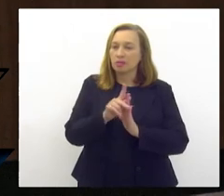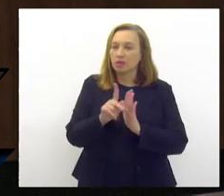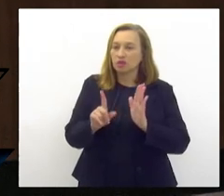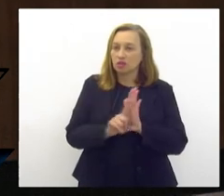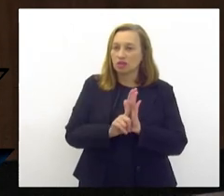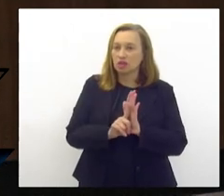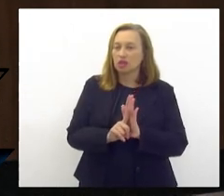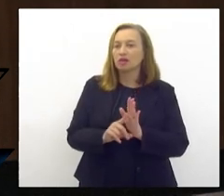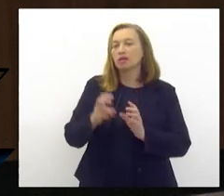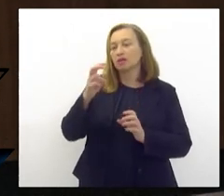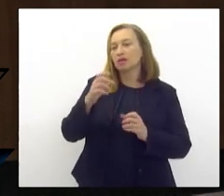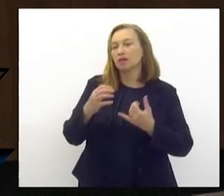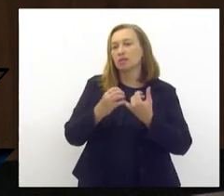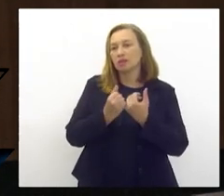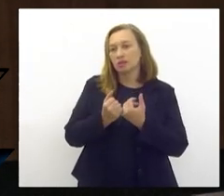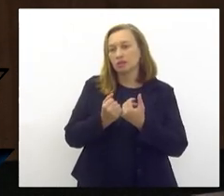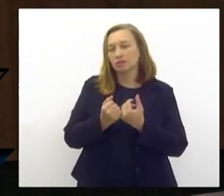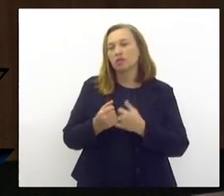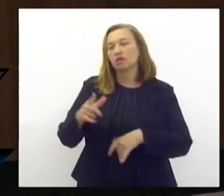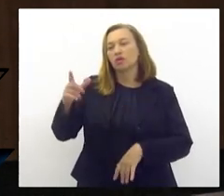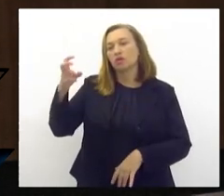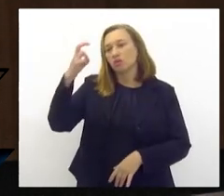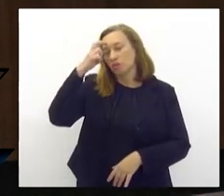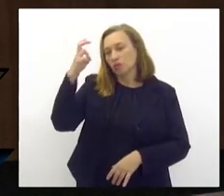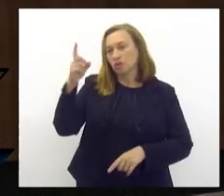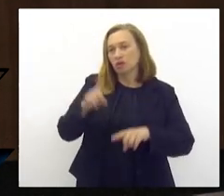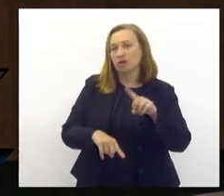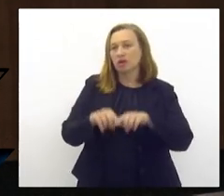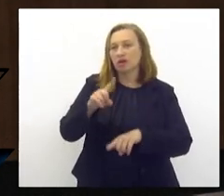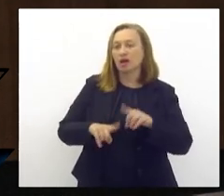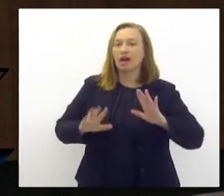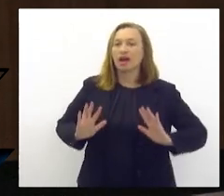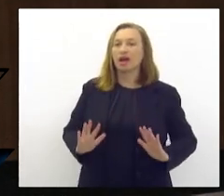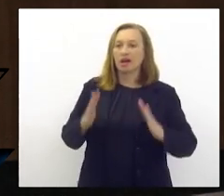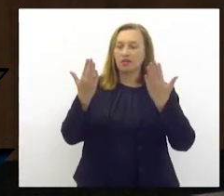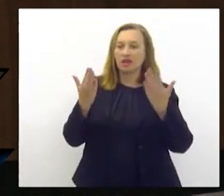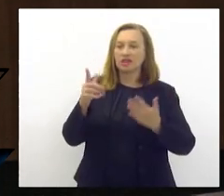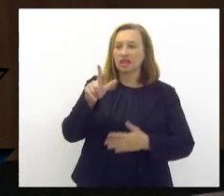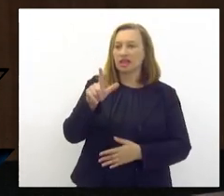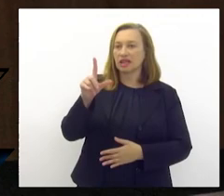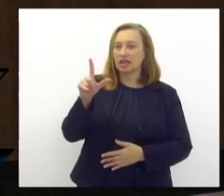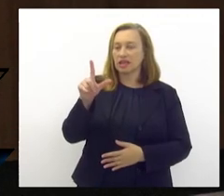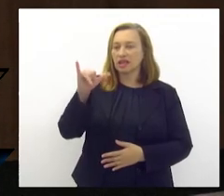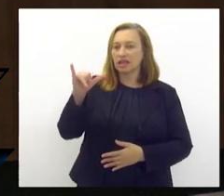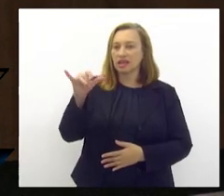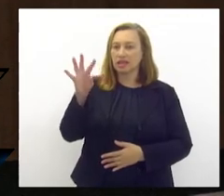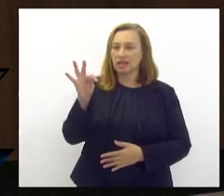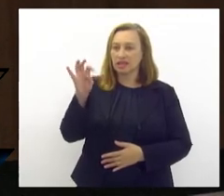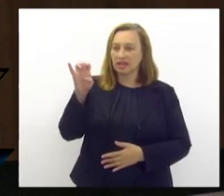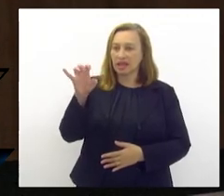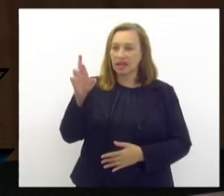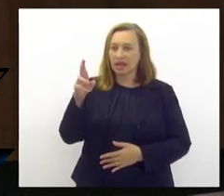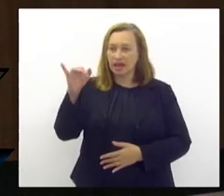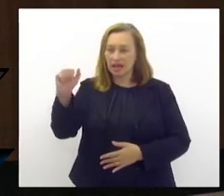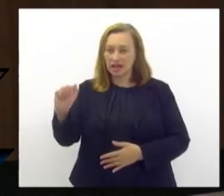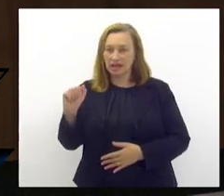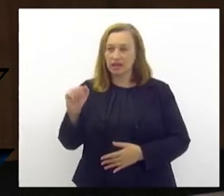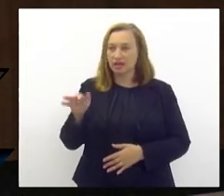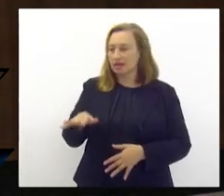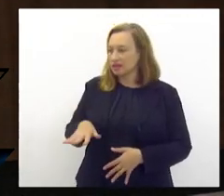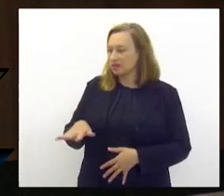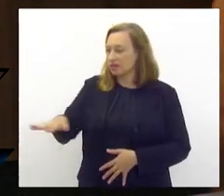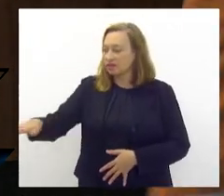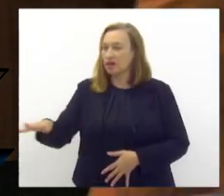patrimônio cultural e material, a festa literária das periferias. E a FLUP é